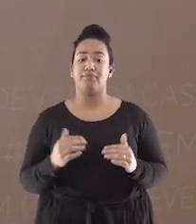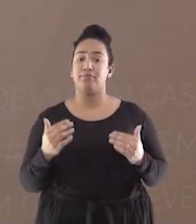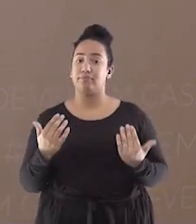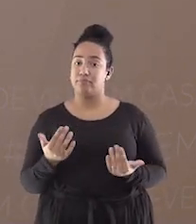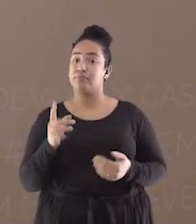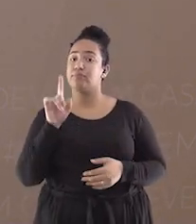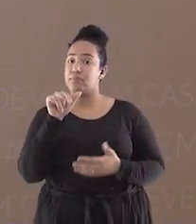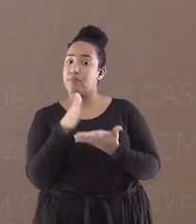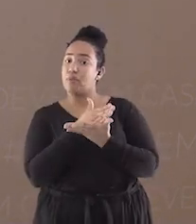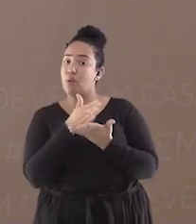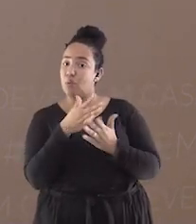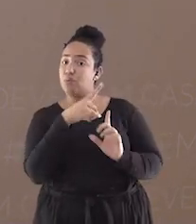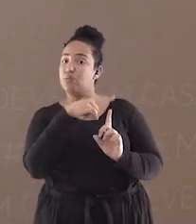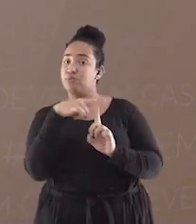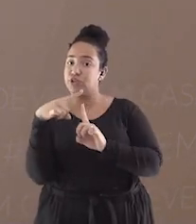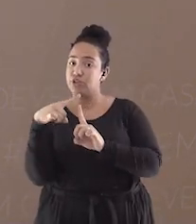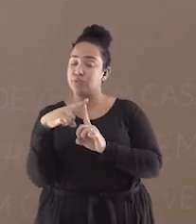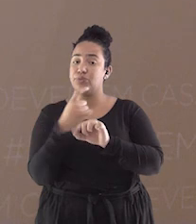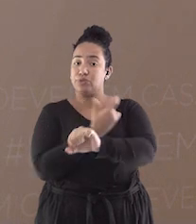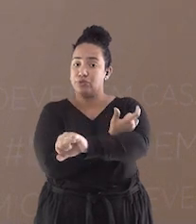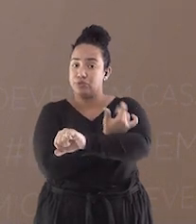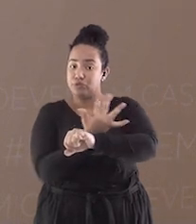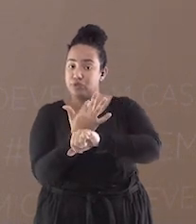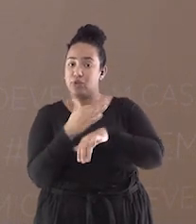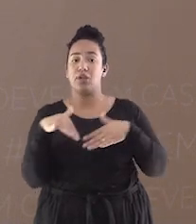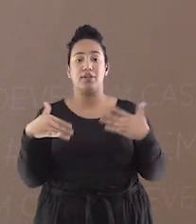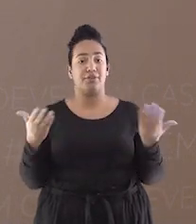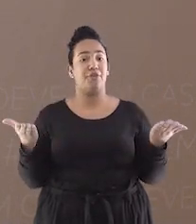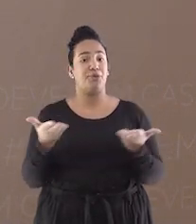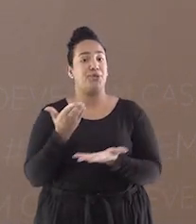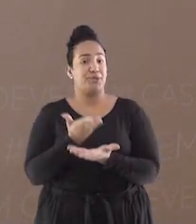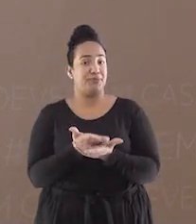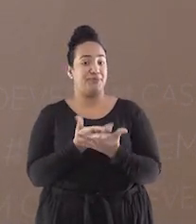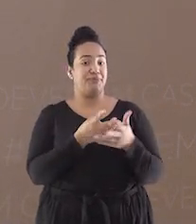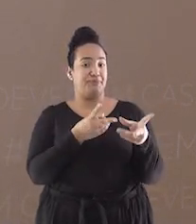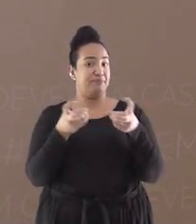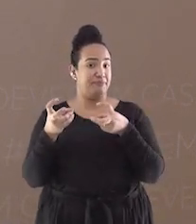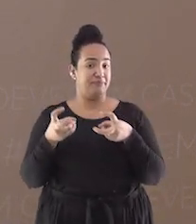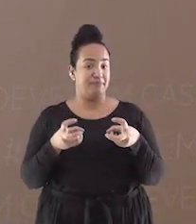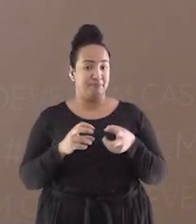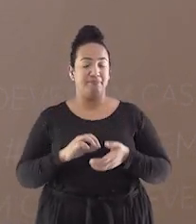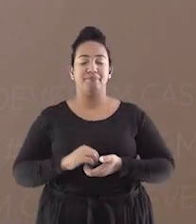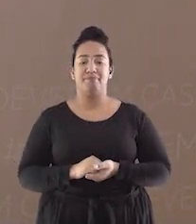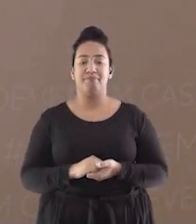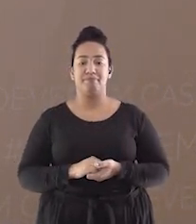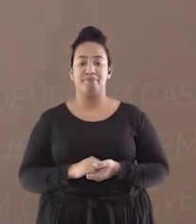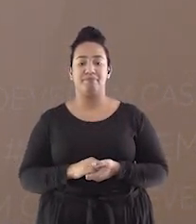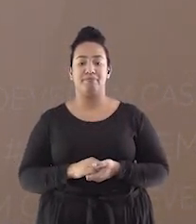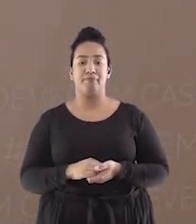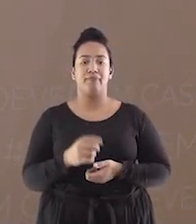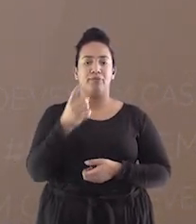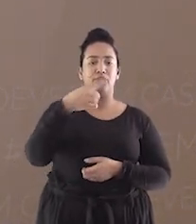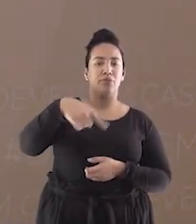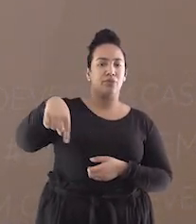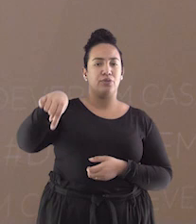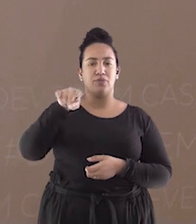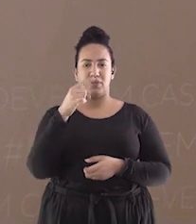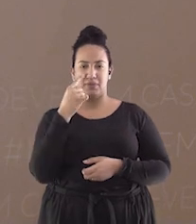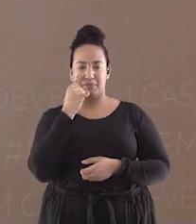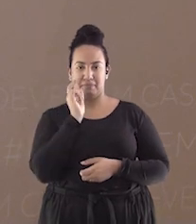dos tipos de vegetação que vamos identificar nesta aula. Quando você ouve a palavra